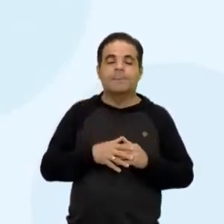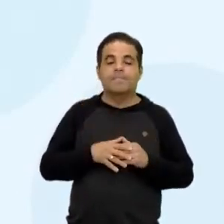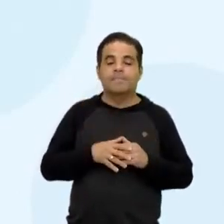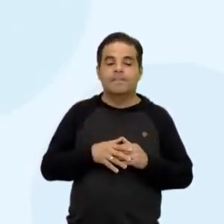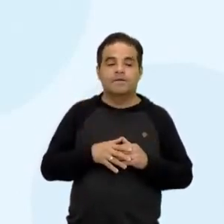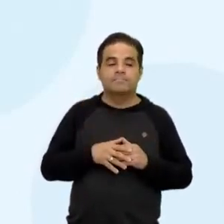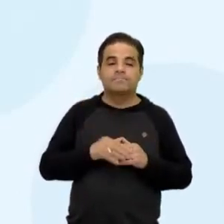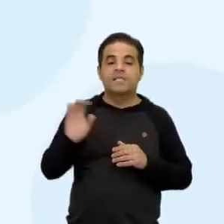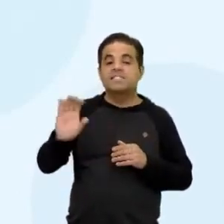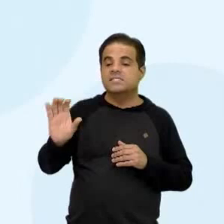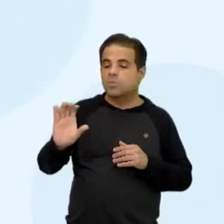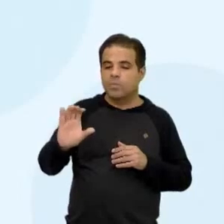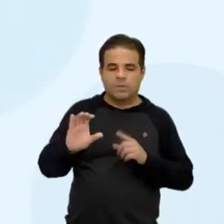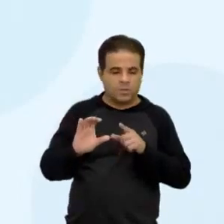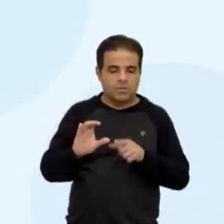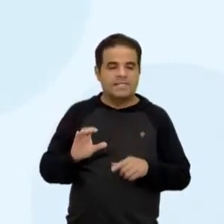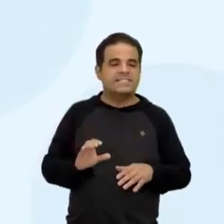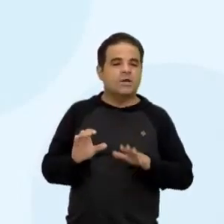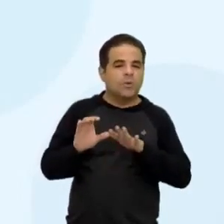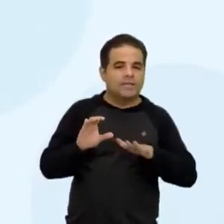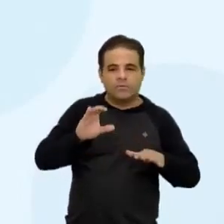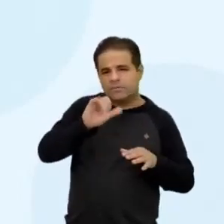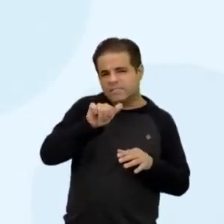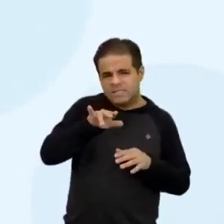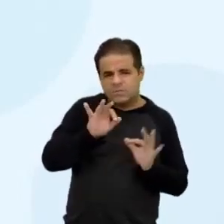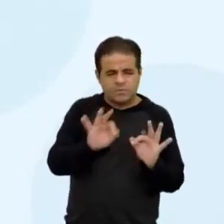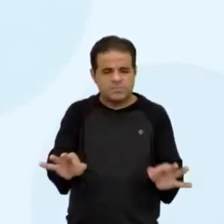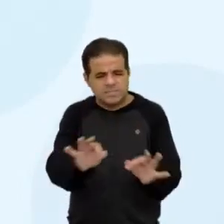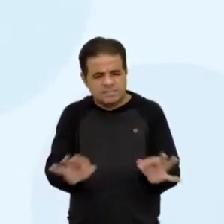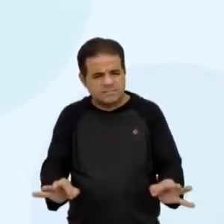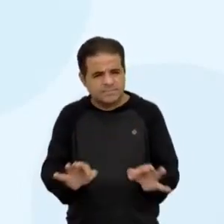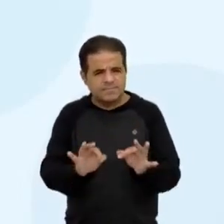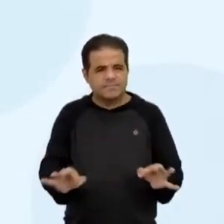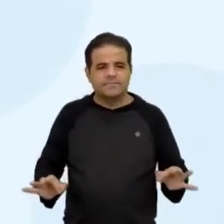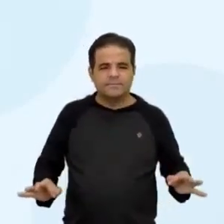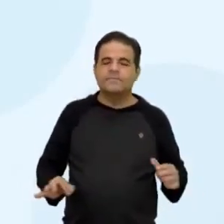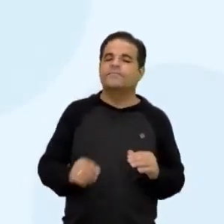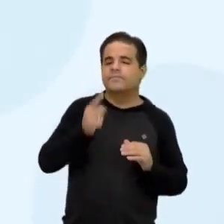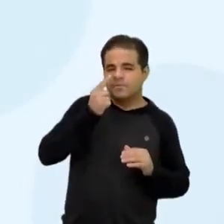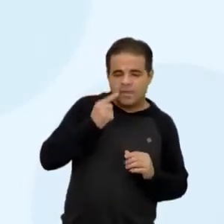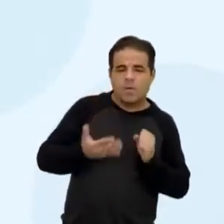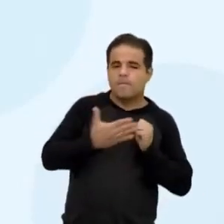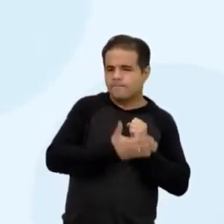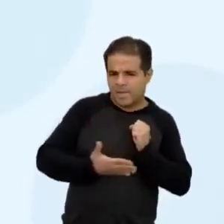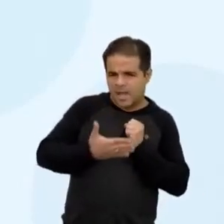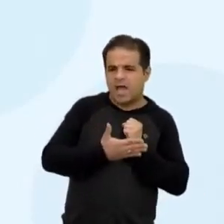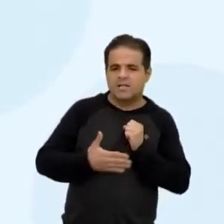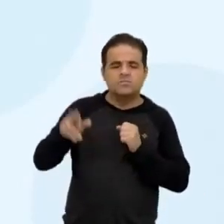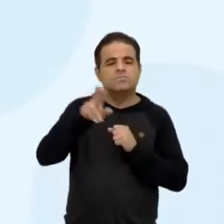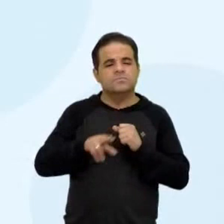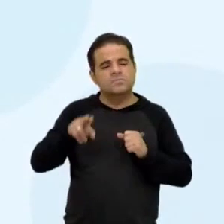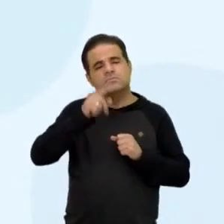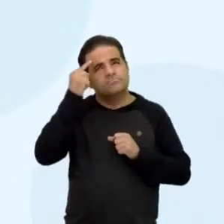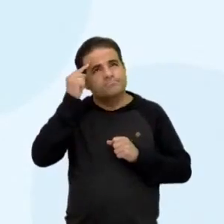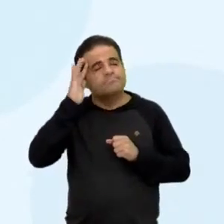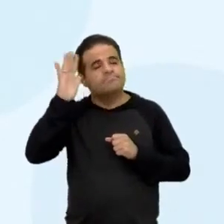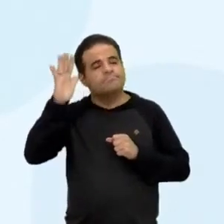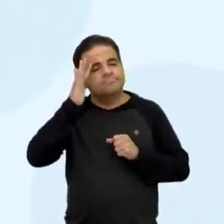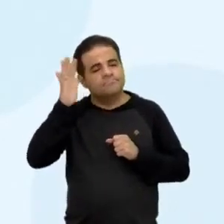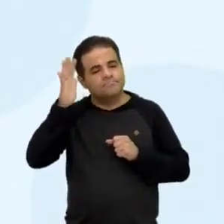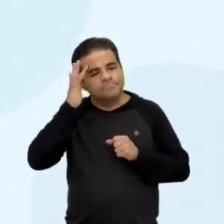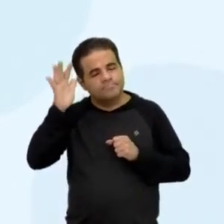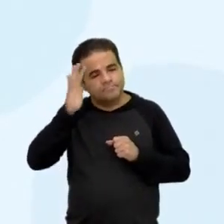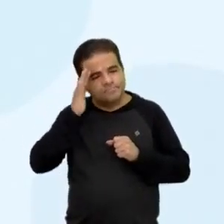Esse circuito é um circuito bem simples, então aqui é o básico que a gente vai usar. Então imagina que